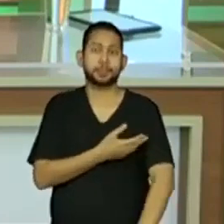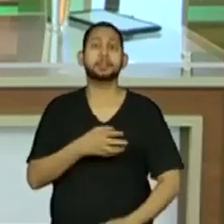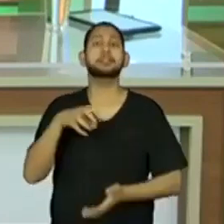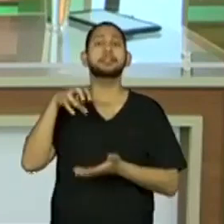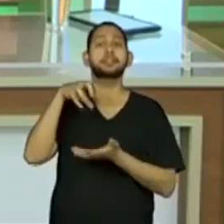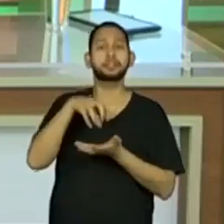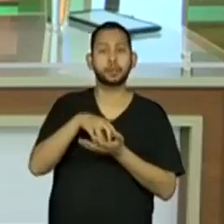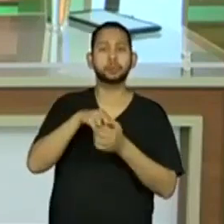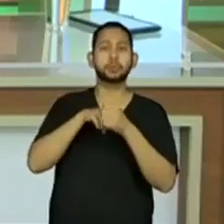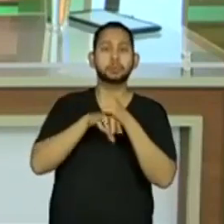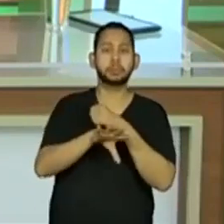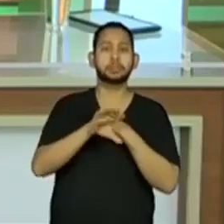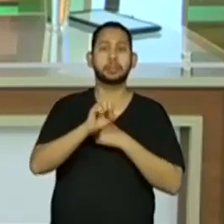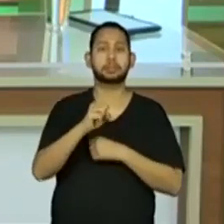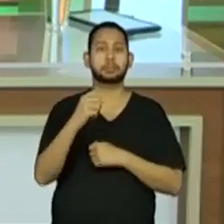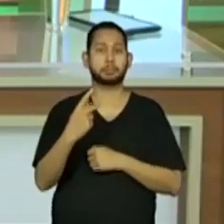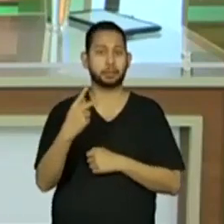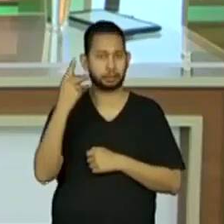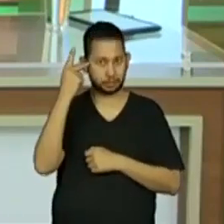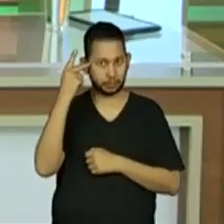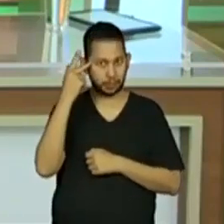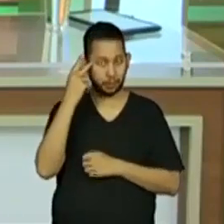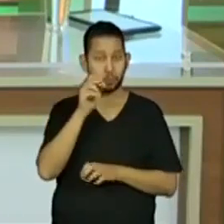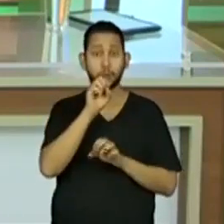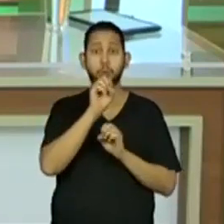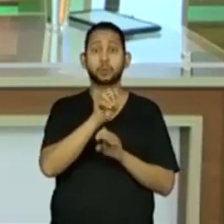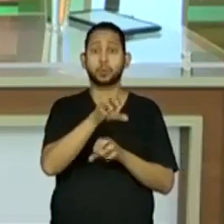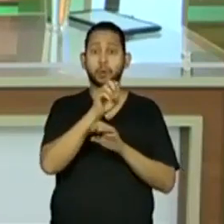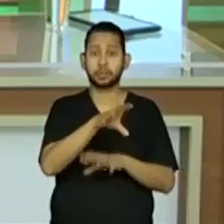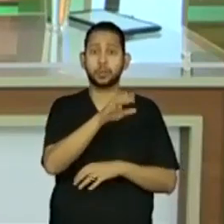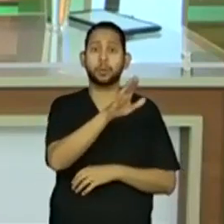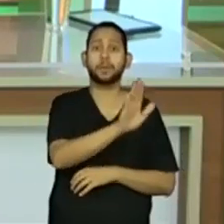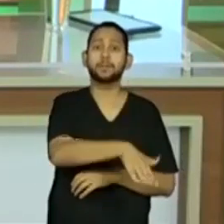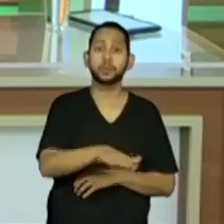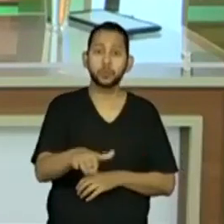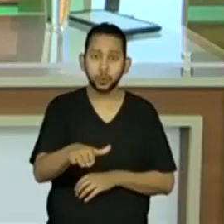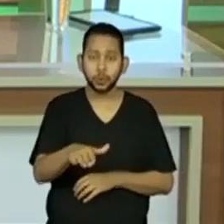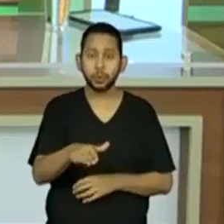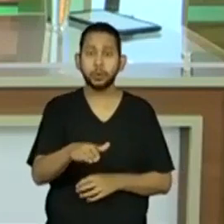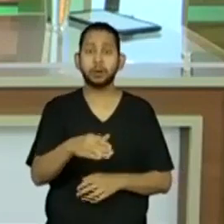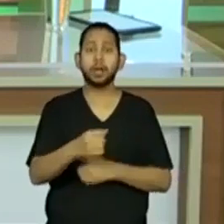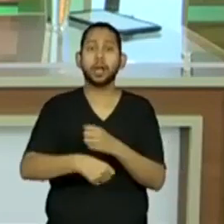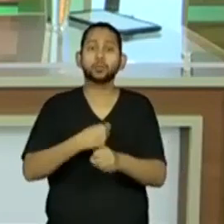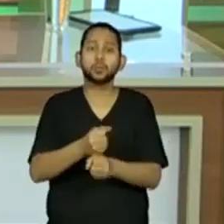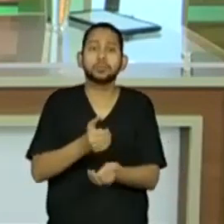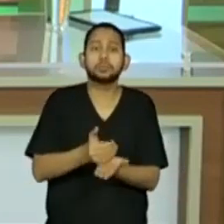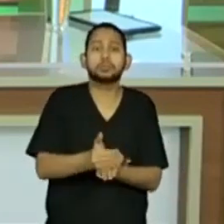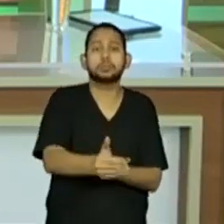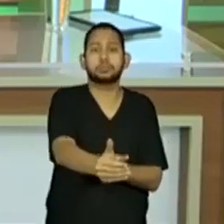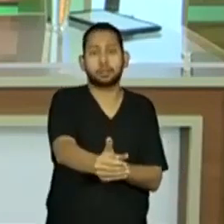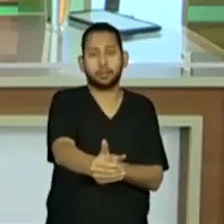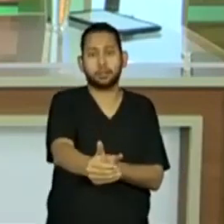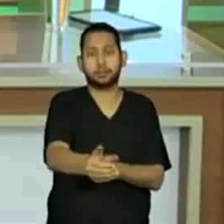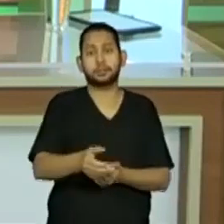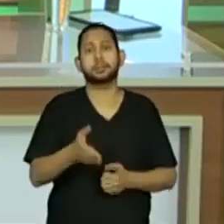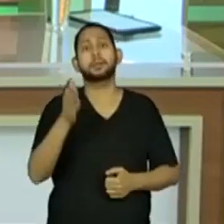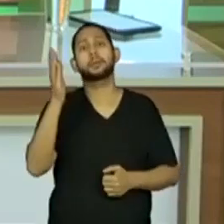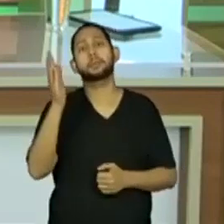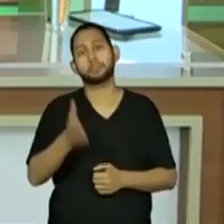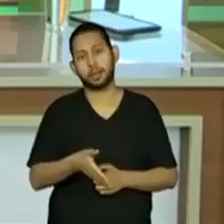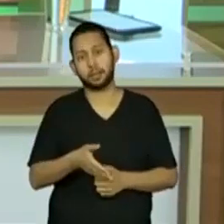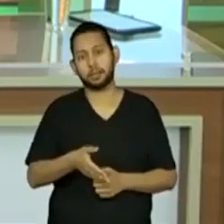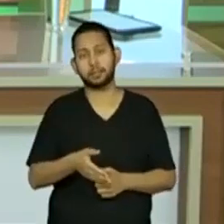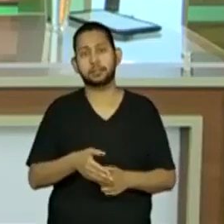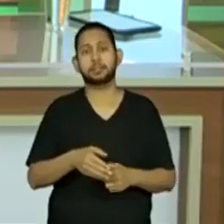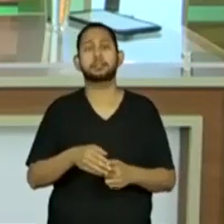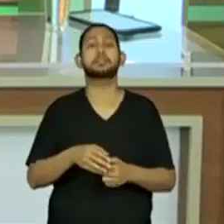junto, Educação Infantil e Anos Iniciais, / Centro